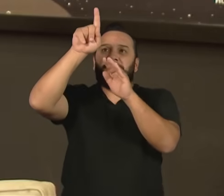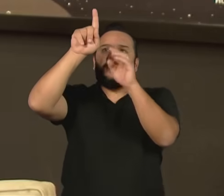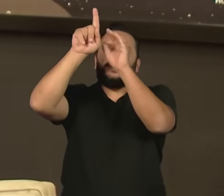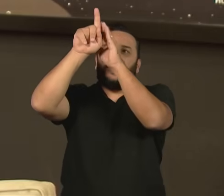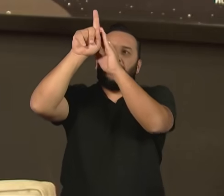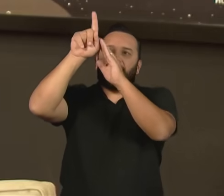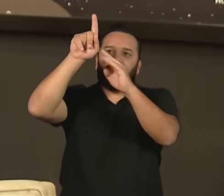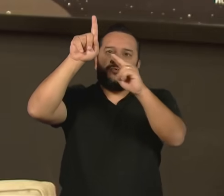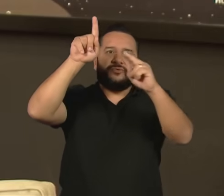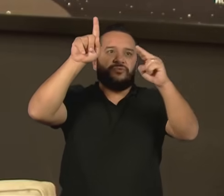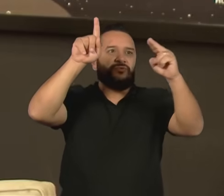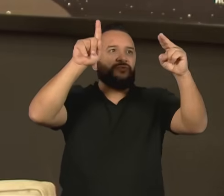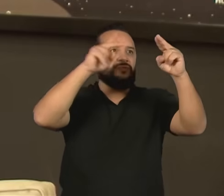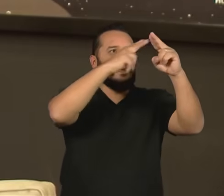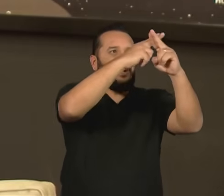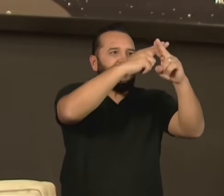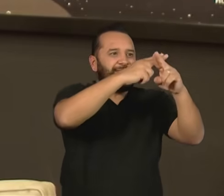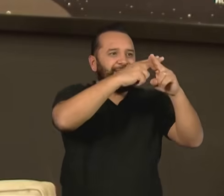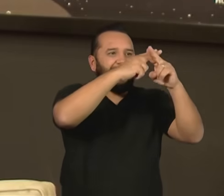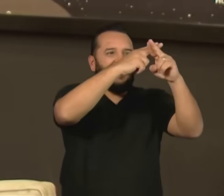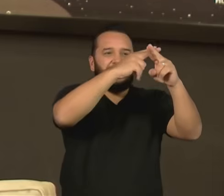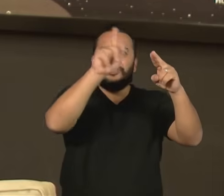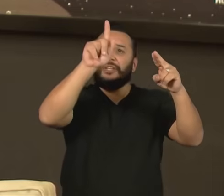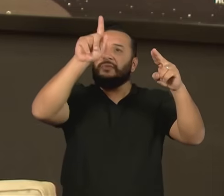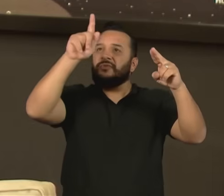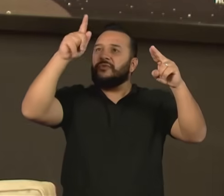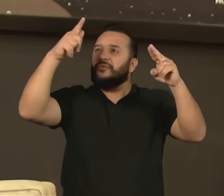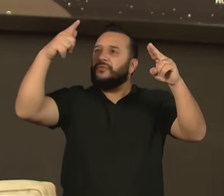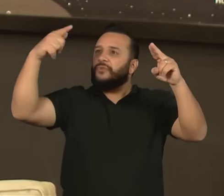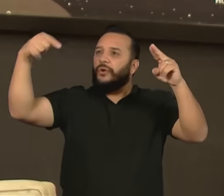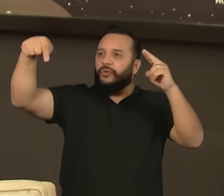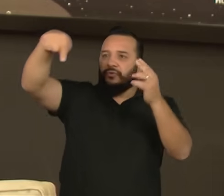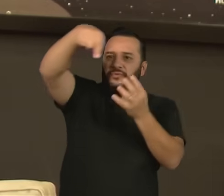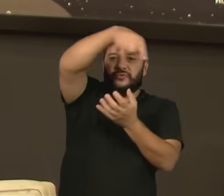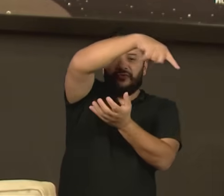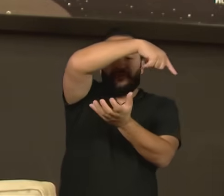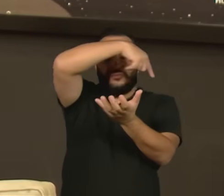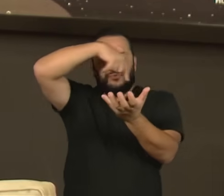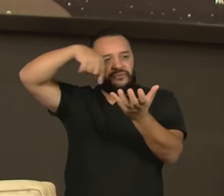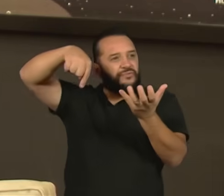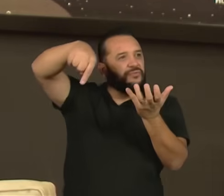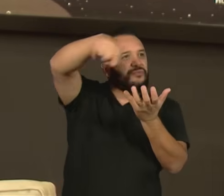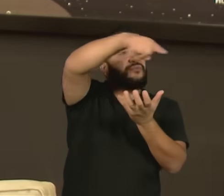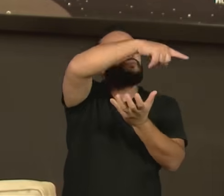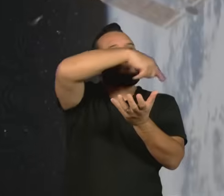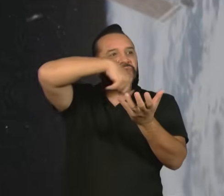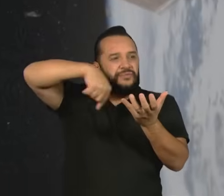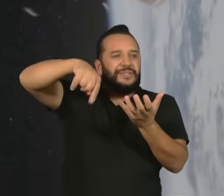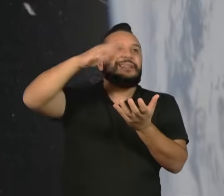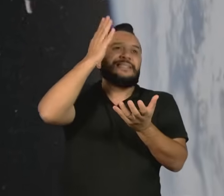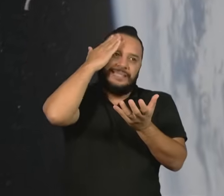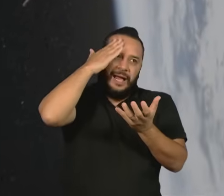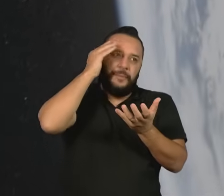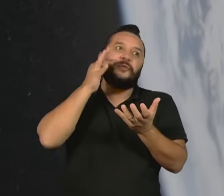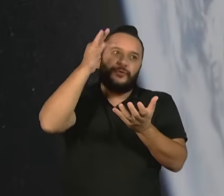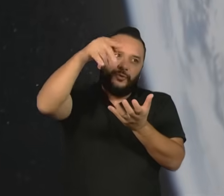órbita descontrolada por 11 anos, e esses objetos são todos monitorados. E já era prevista a reentrada dele.